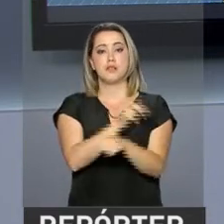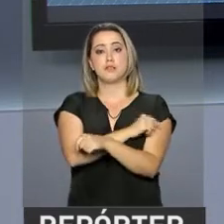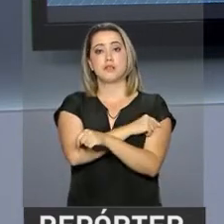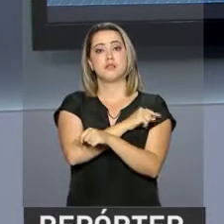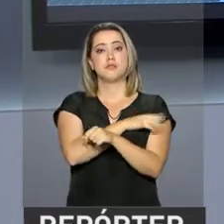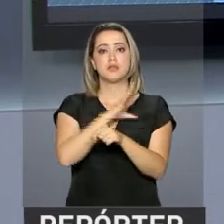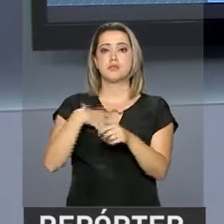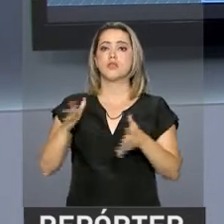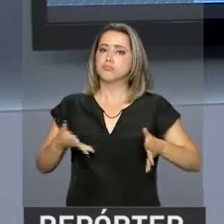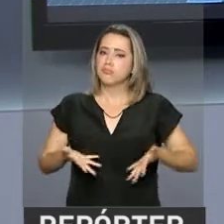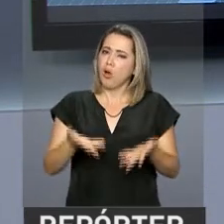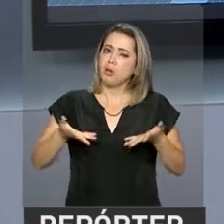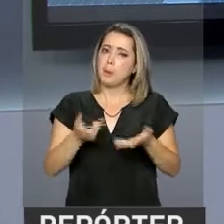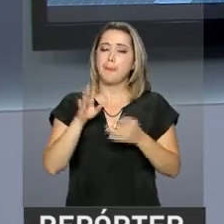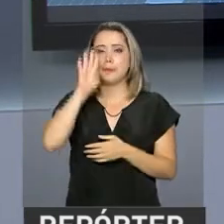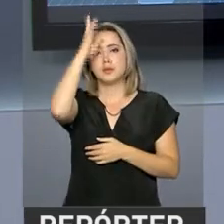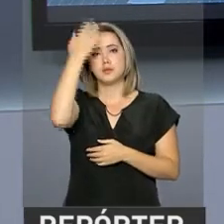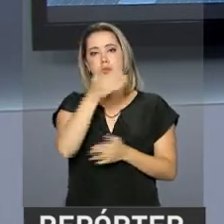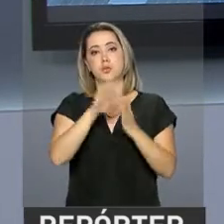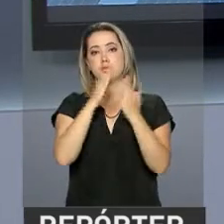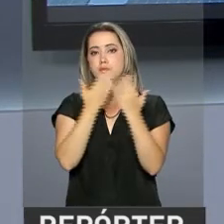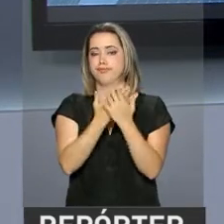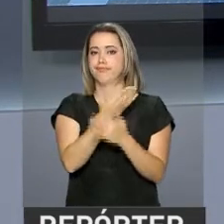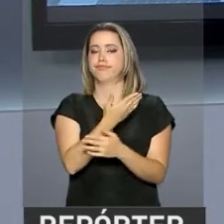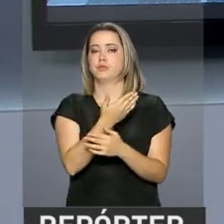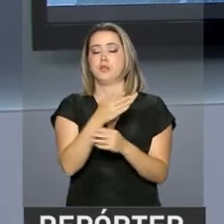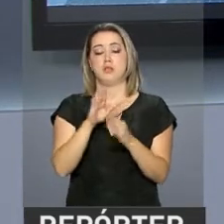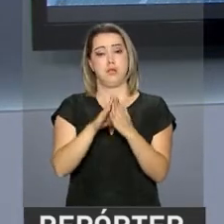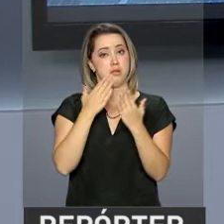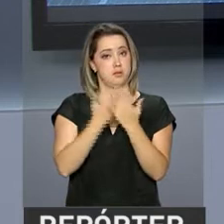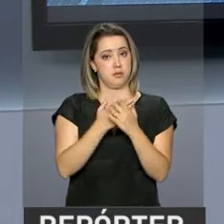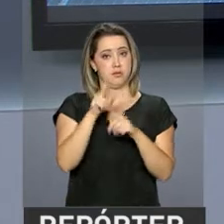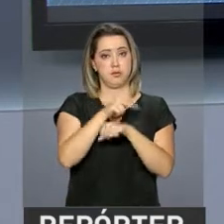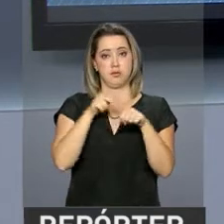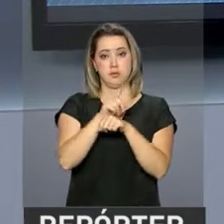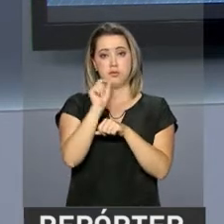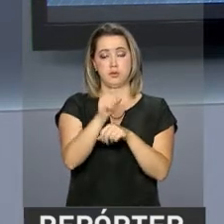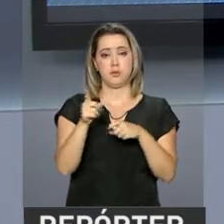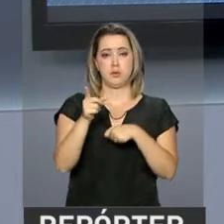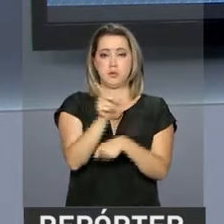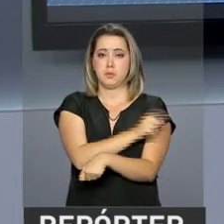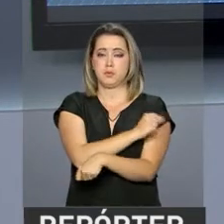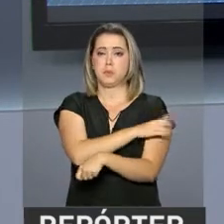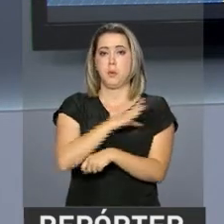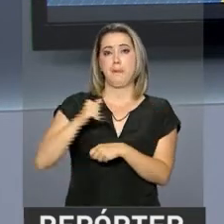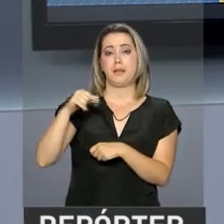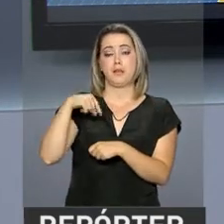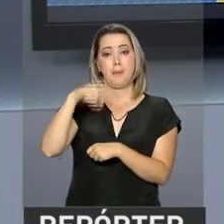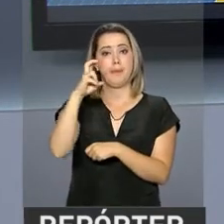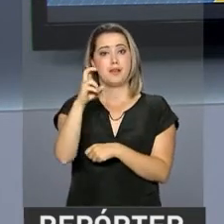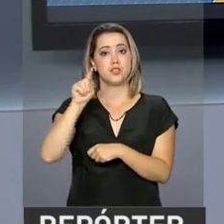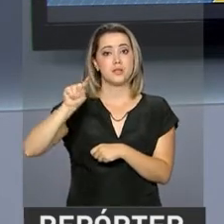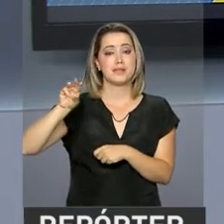ser intensificada principalmente nas escolas do país a expectativa que demonizar mais de cinco milhões e meio de